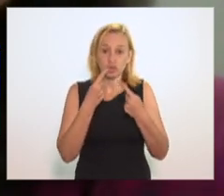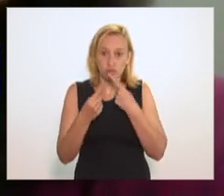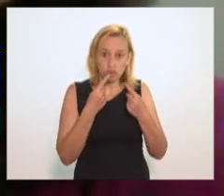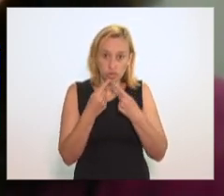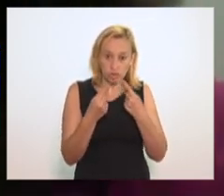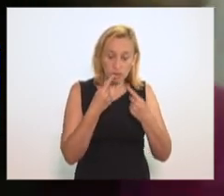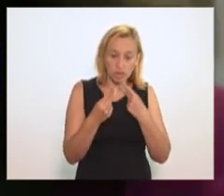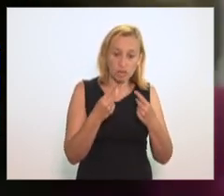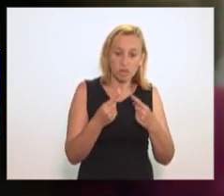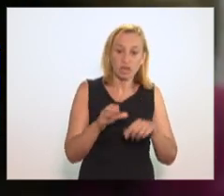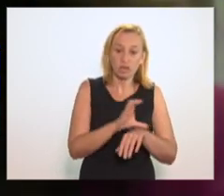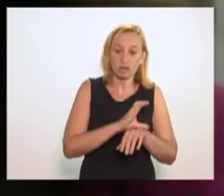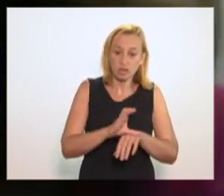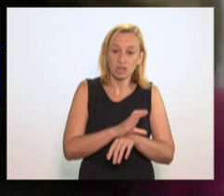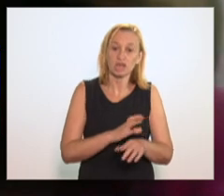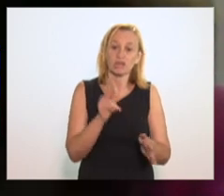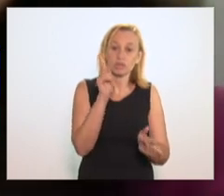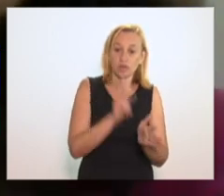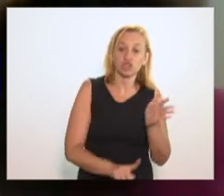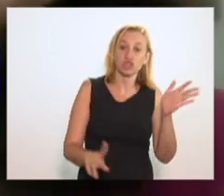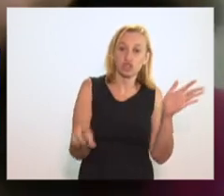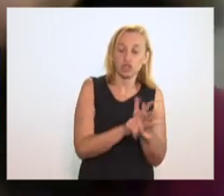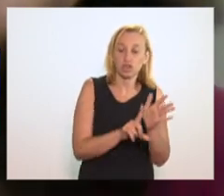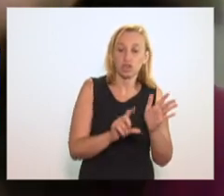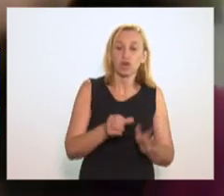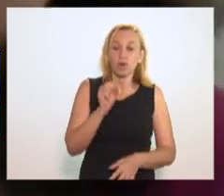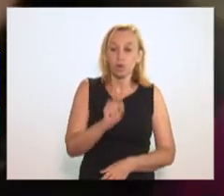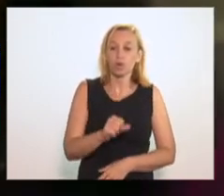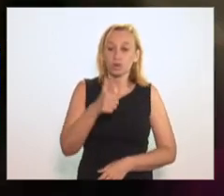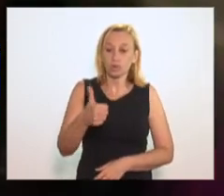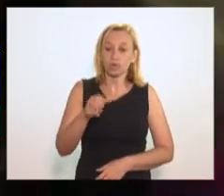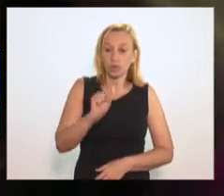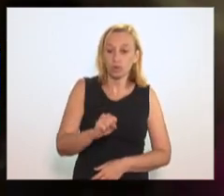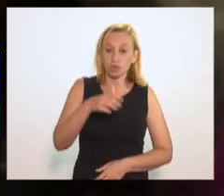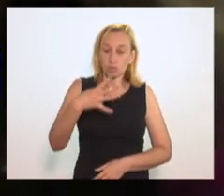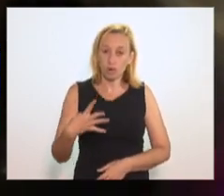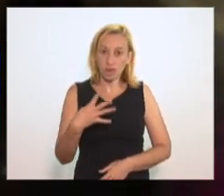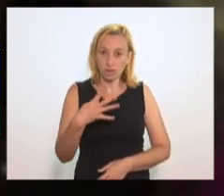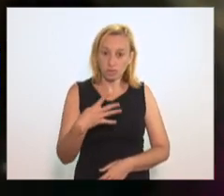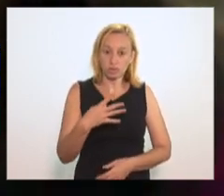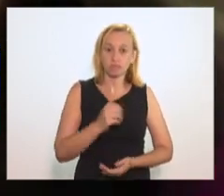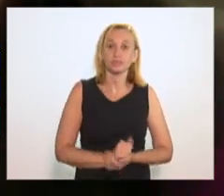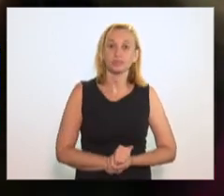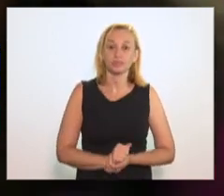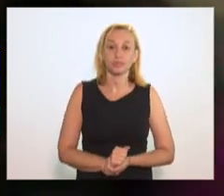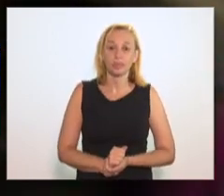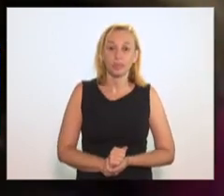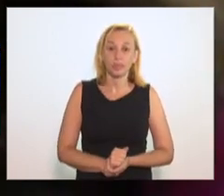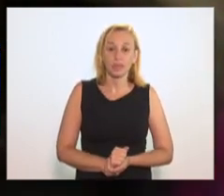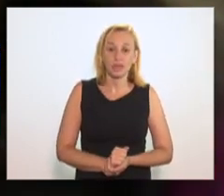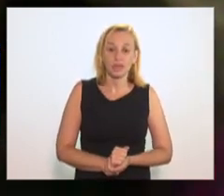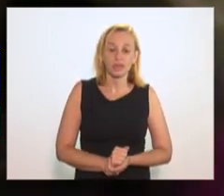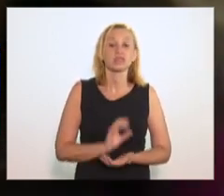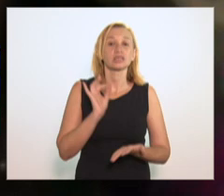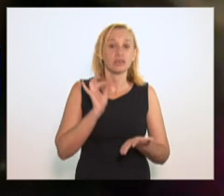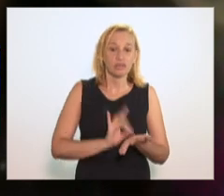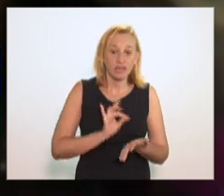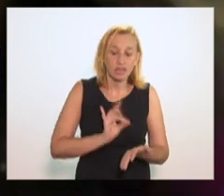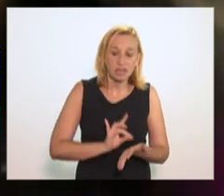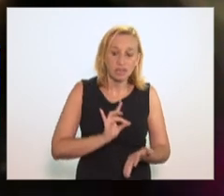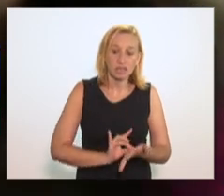constitucionalidade do projeto de lei 8184 que foi na verdade